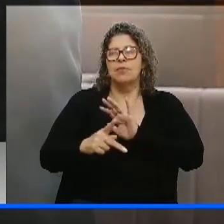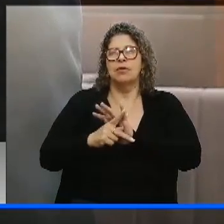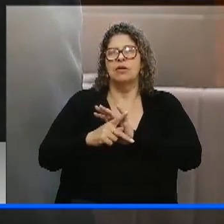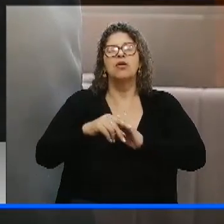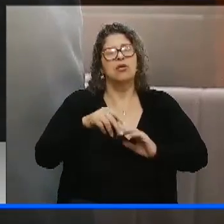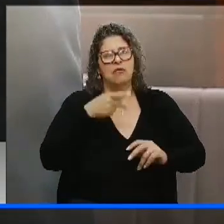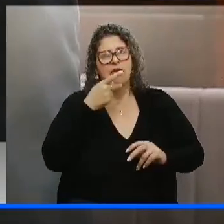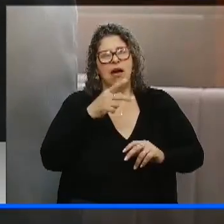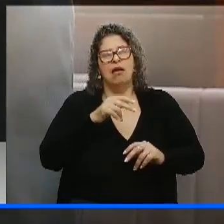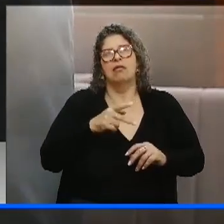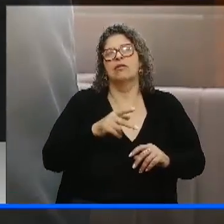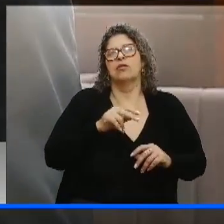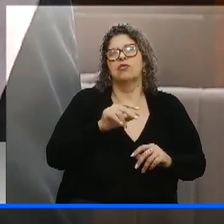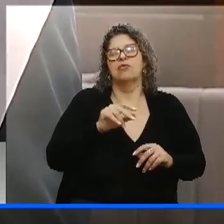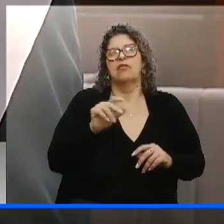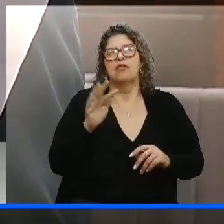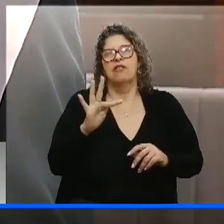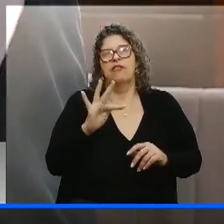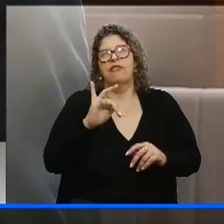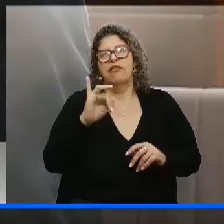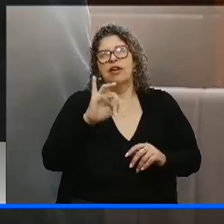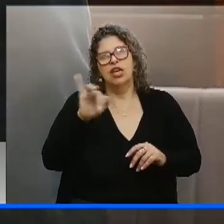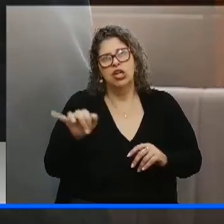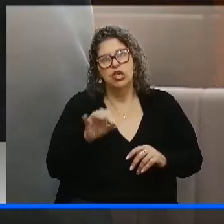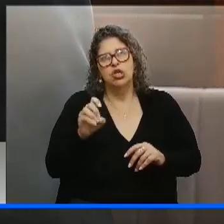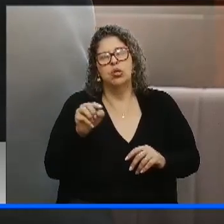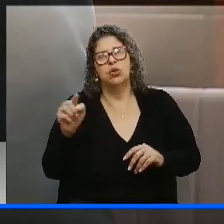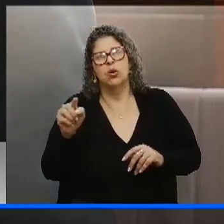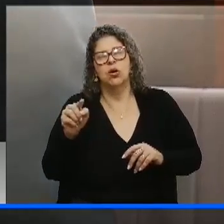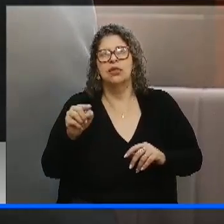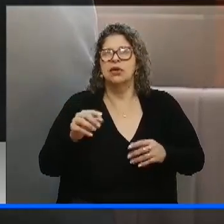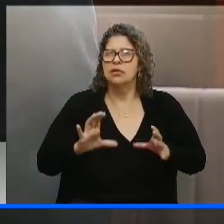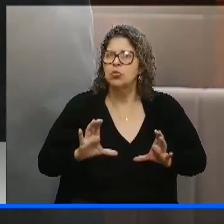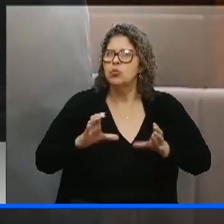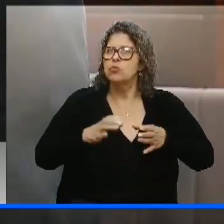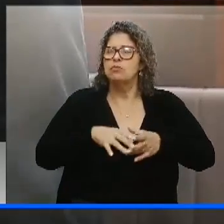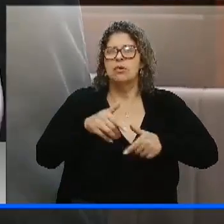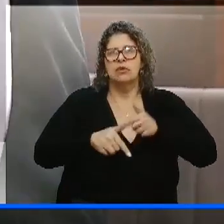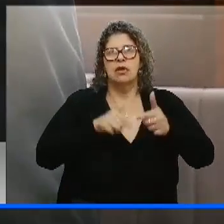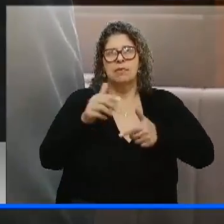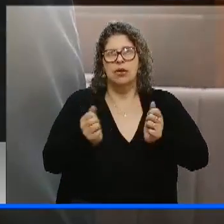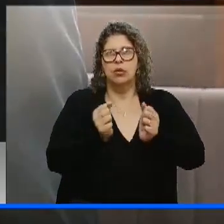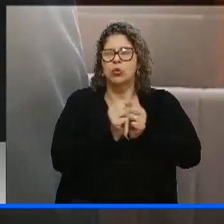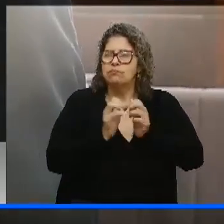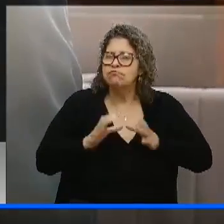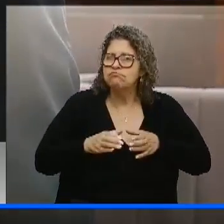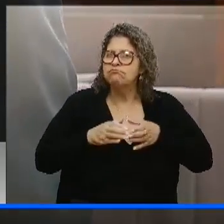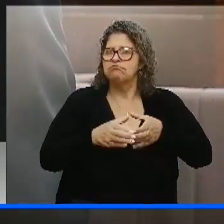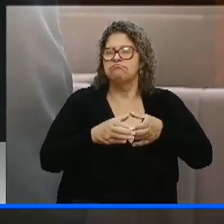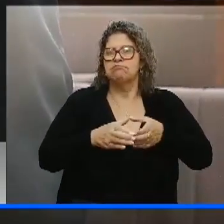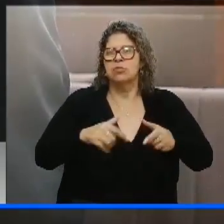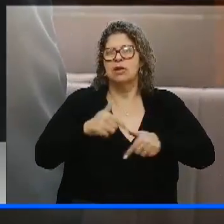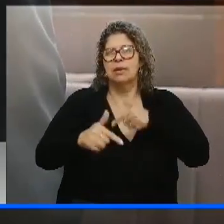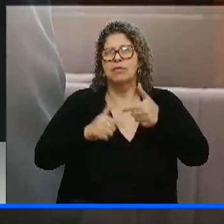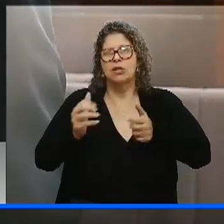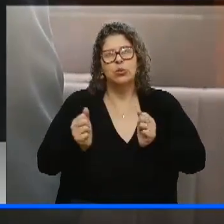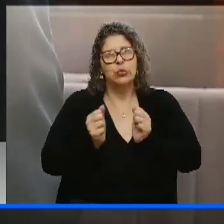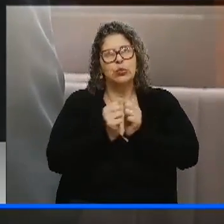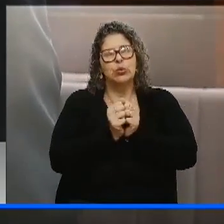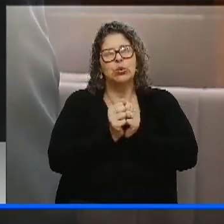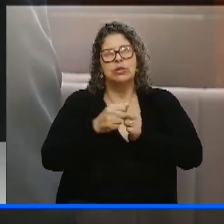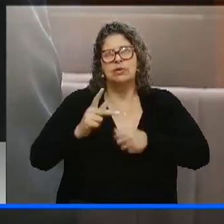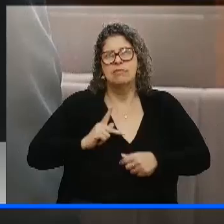feijó por que tudo isso também tem que ter sua equipe então feijó parabéns a ti parabéns a toda equipe parabéns a todos os